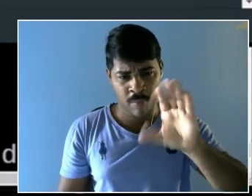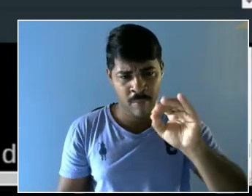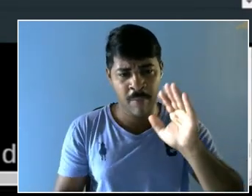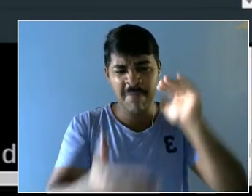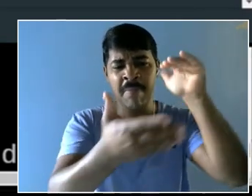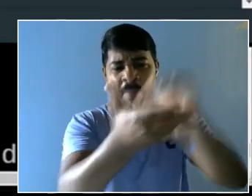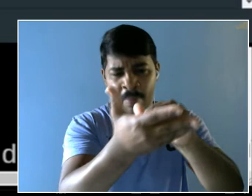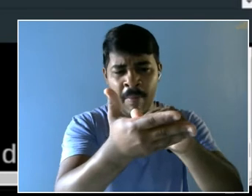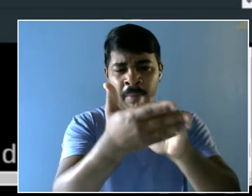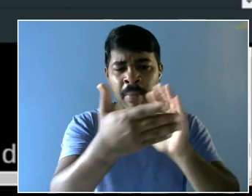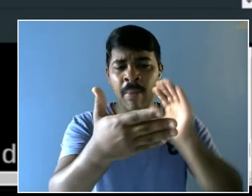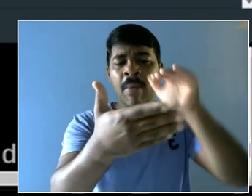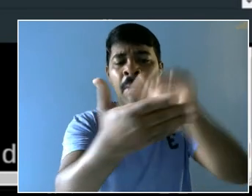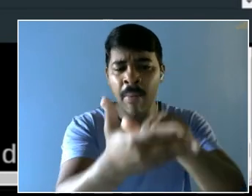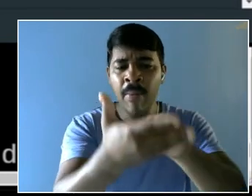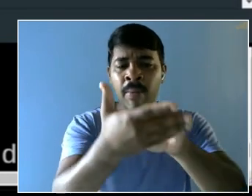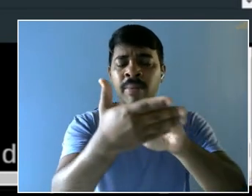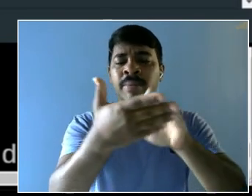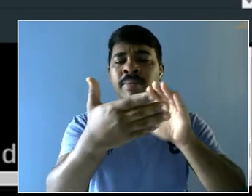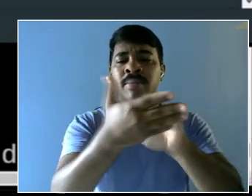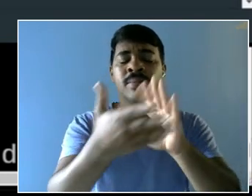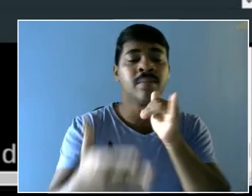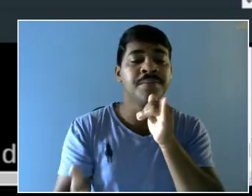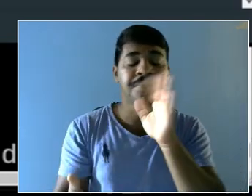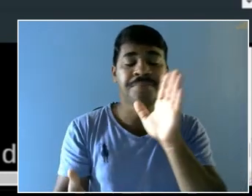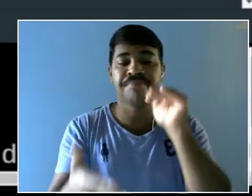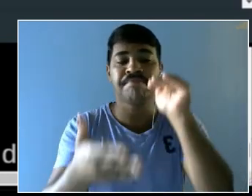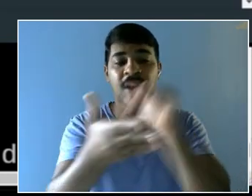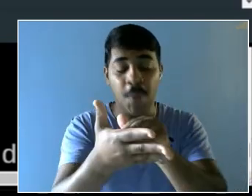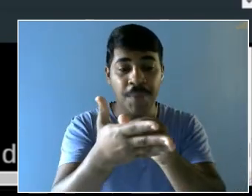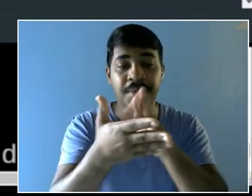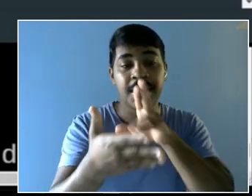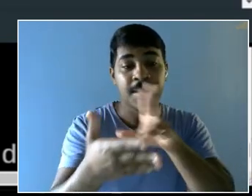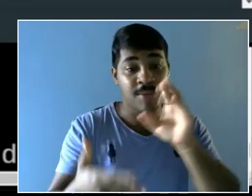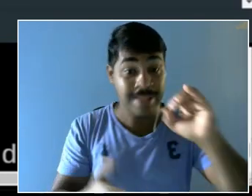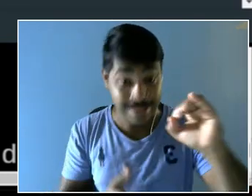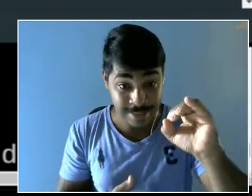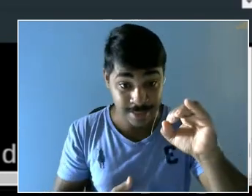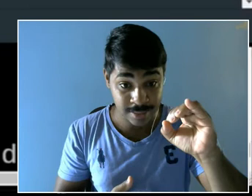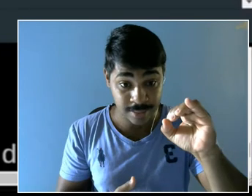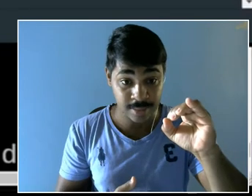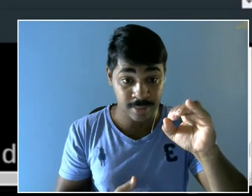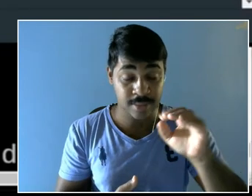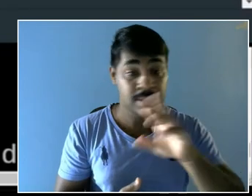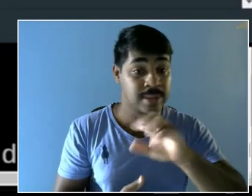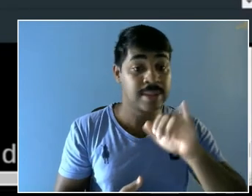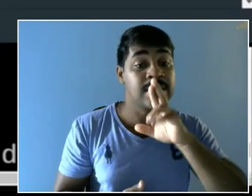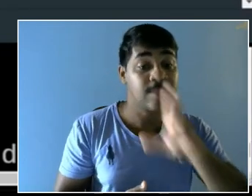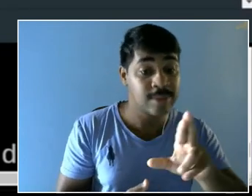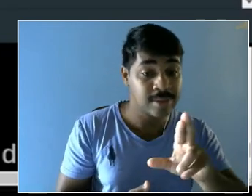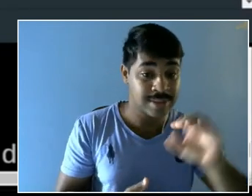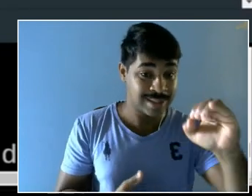os testes condicionais. O operador igual aqui, ele testa se essa variável é